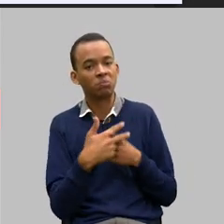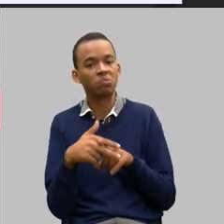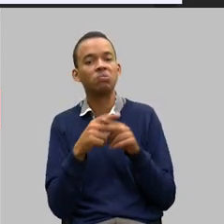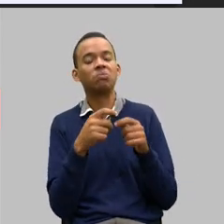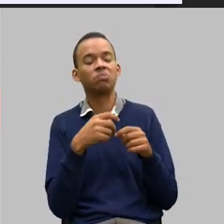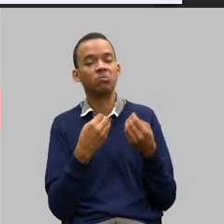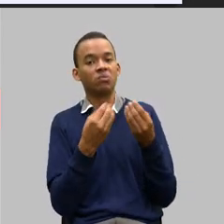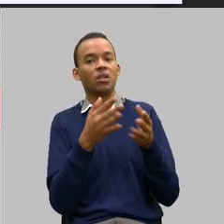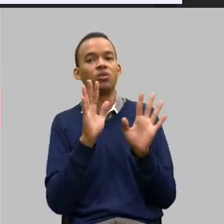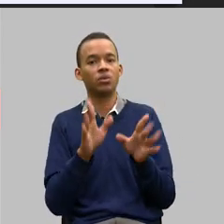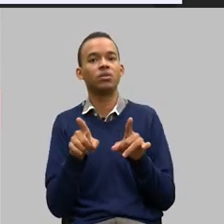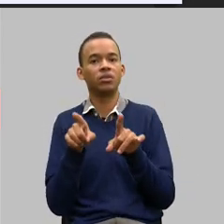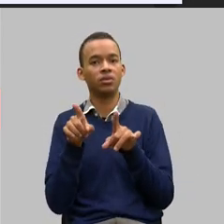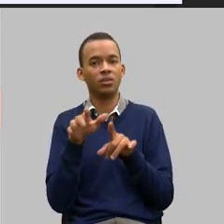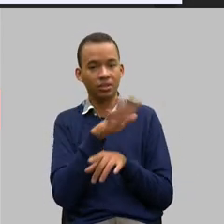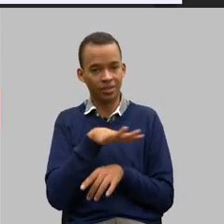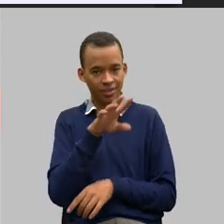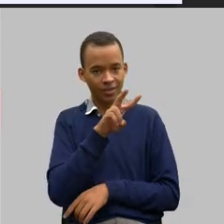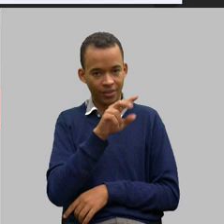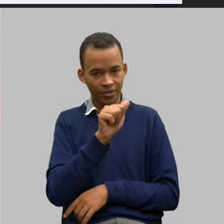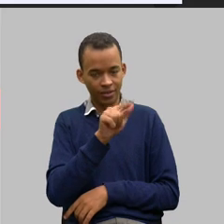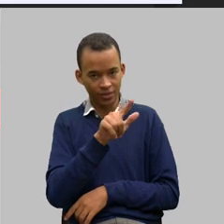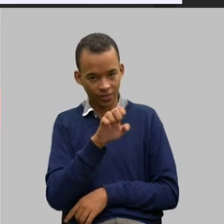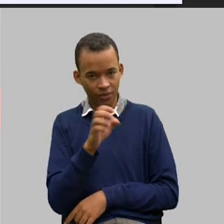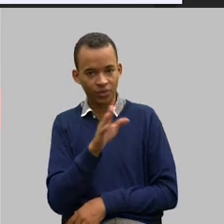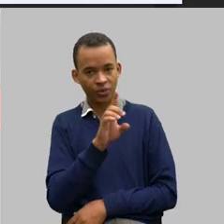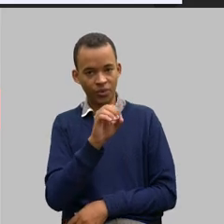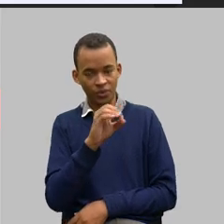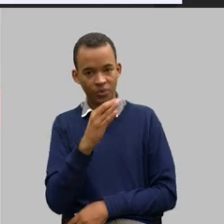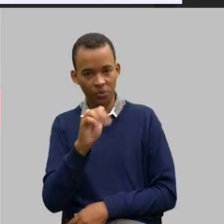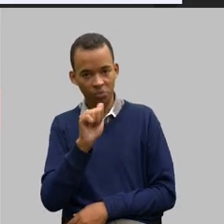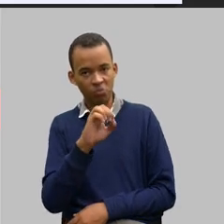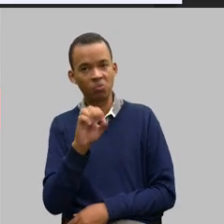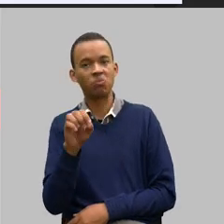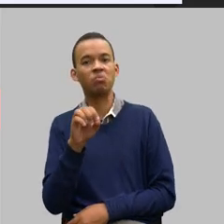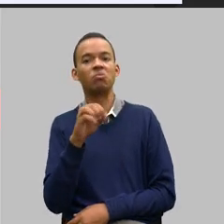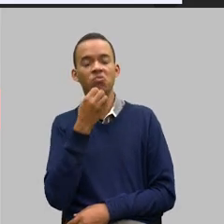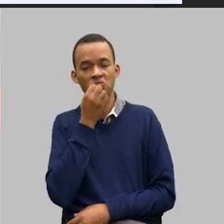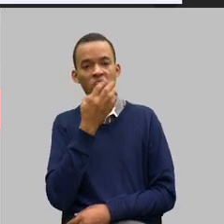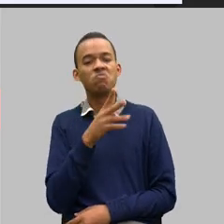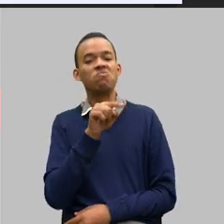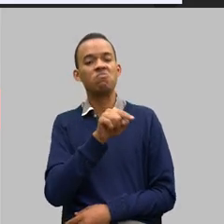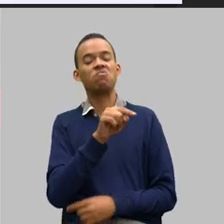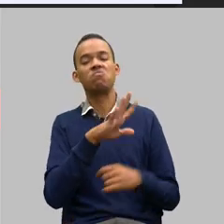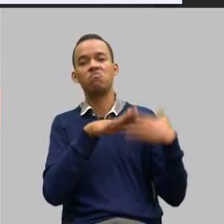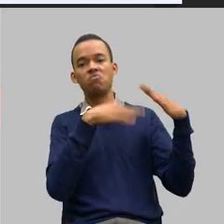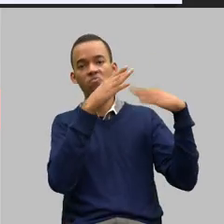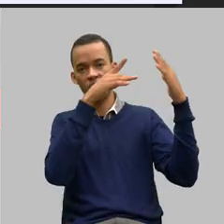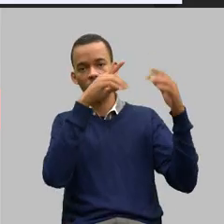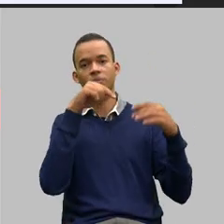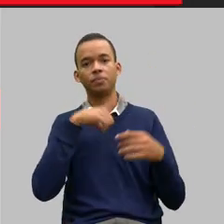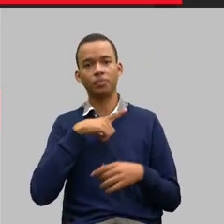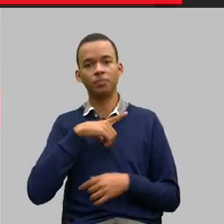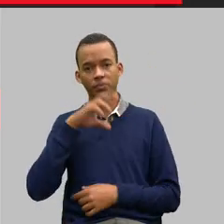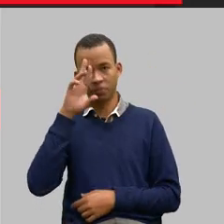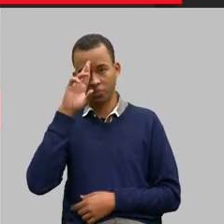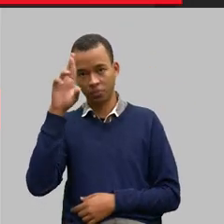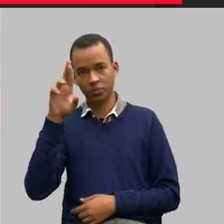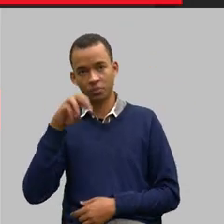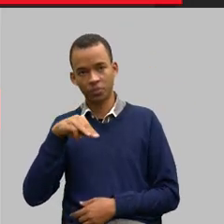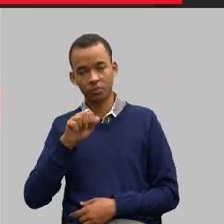eixo importante de crescimento do nosso Estado então belíssimo trabalho né sobre a liderança do nosso diretor Mauro que vem sendo conduzido pela